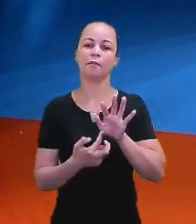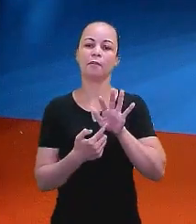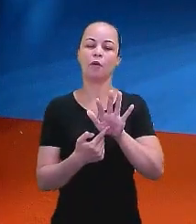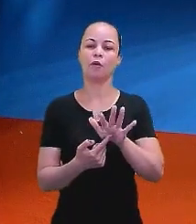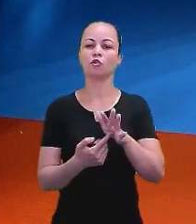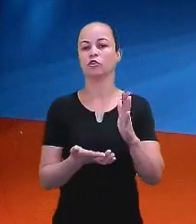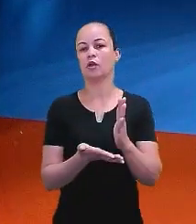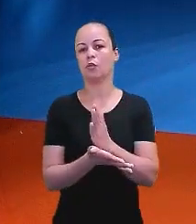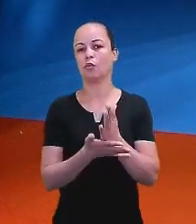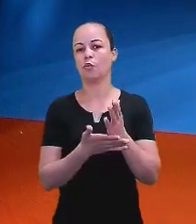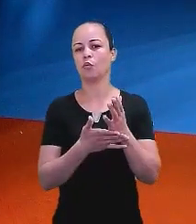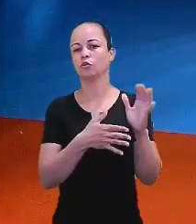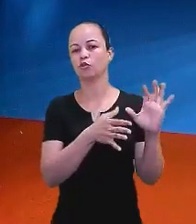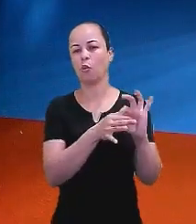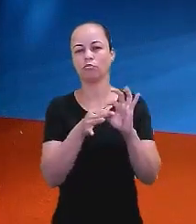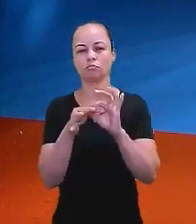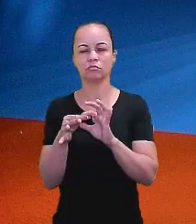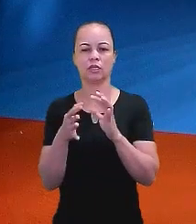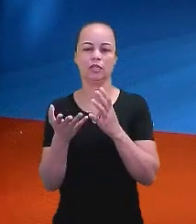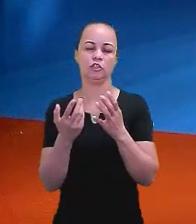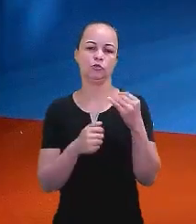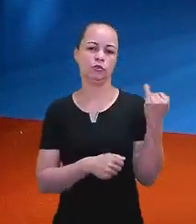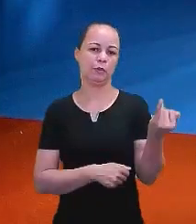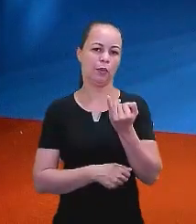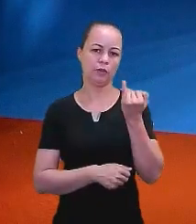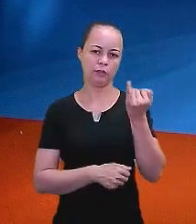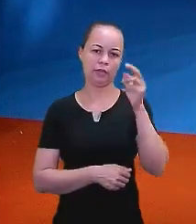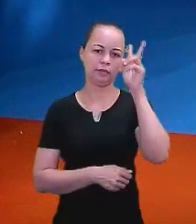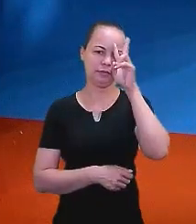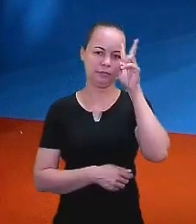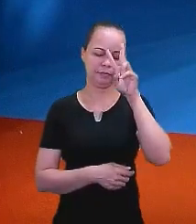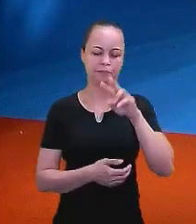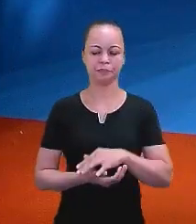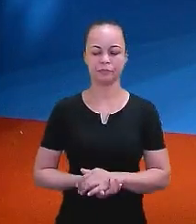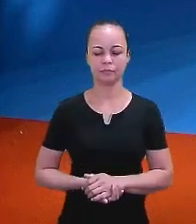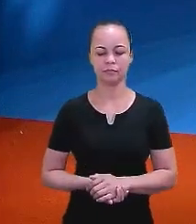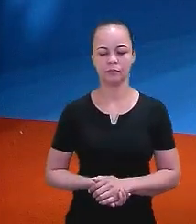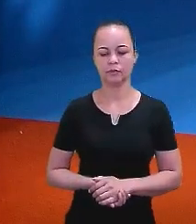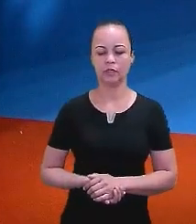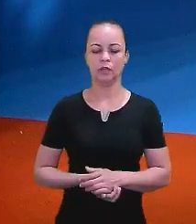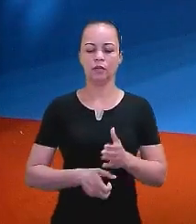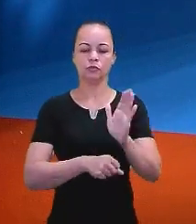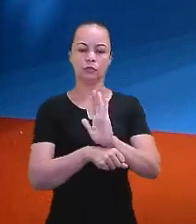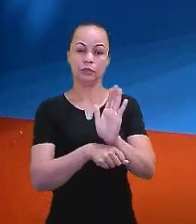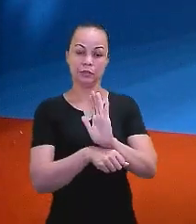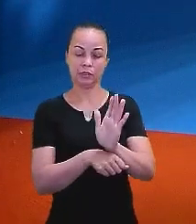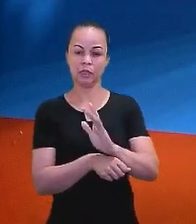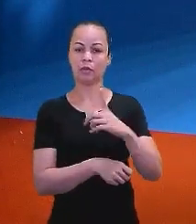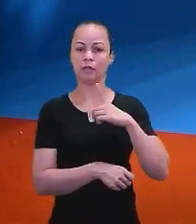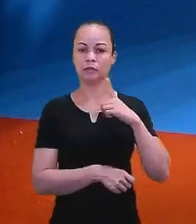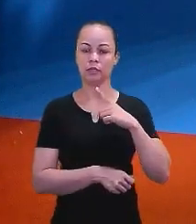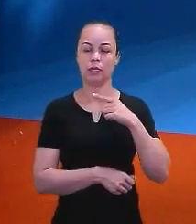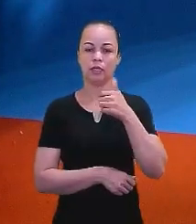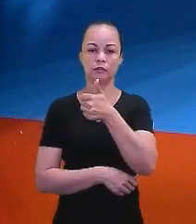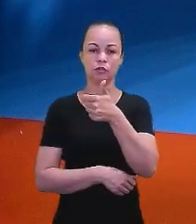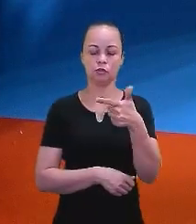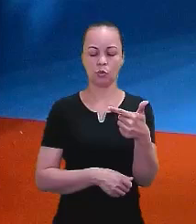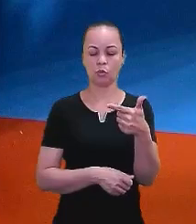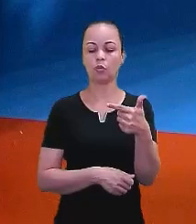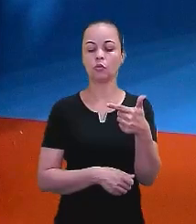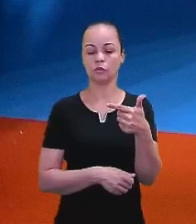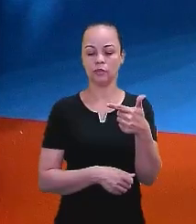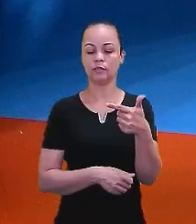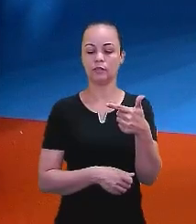alguns contextos, né, que é importante a gente relembrar. Num cinema, há 12 fileiras com